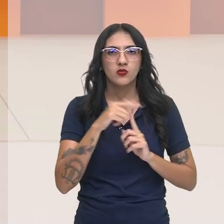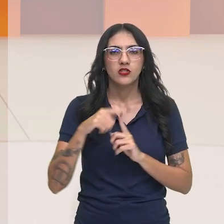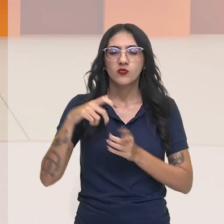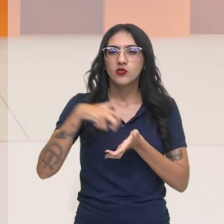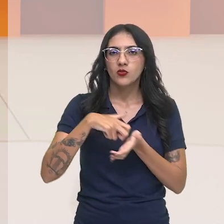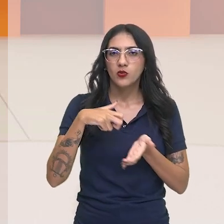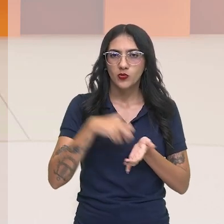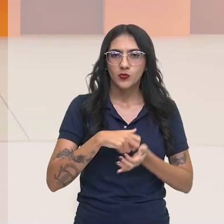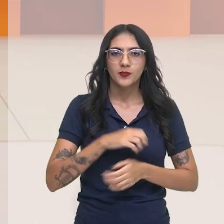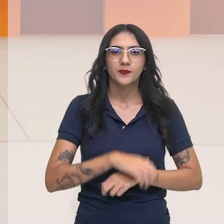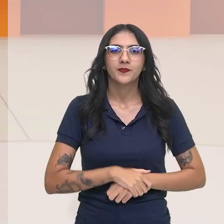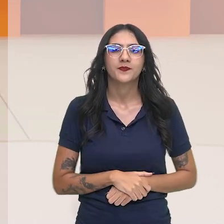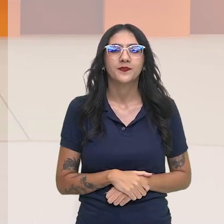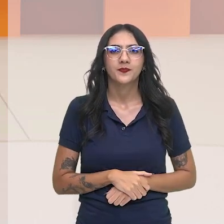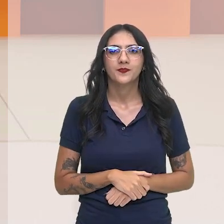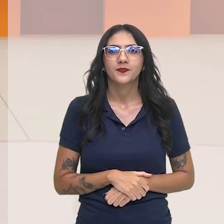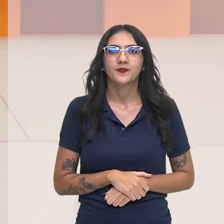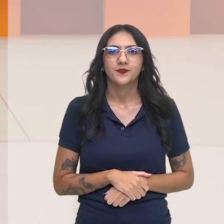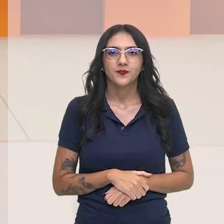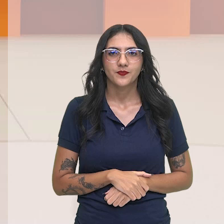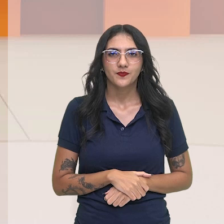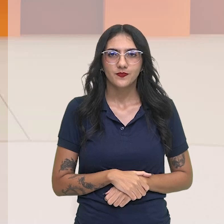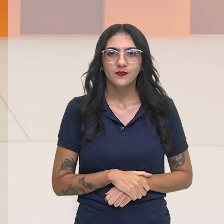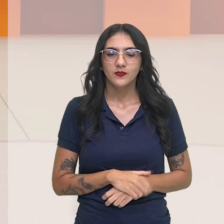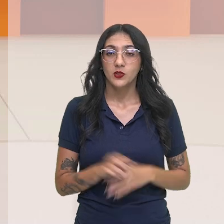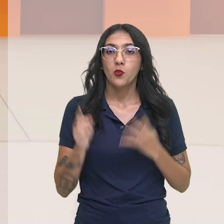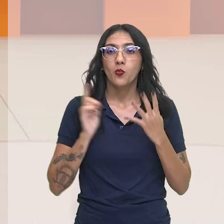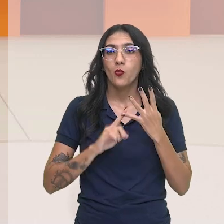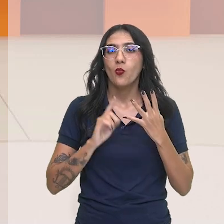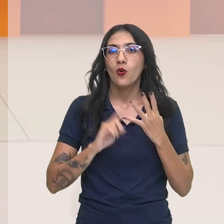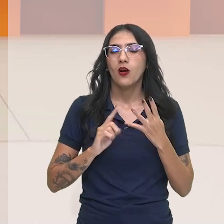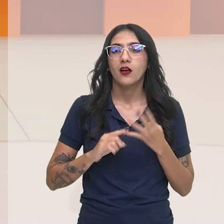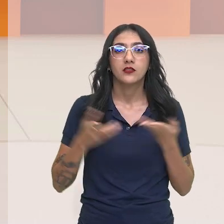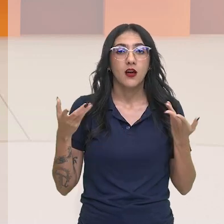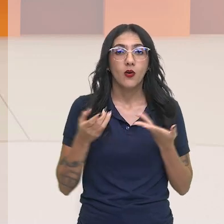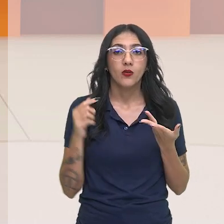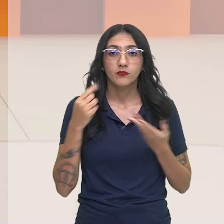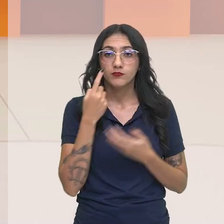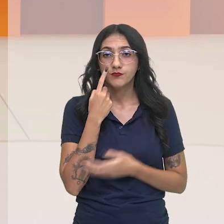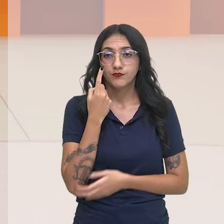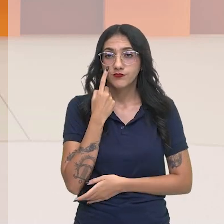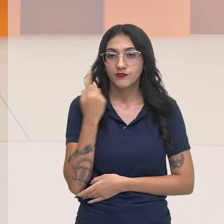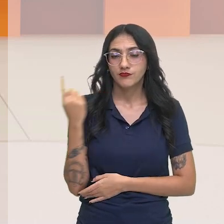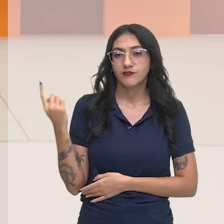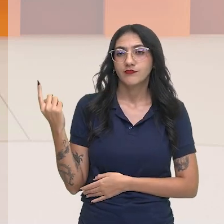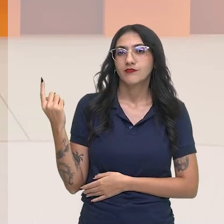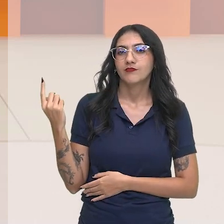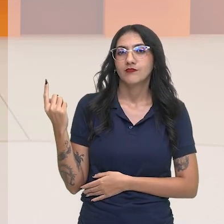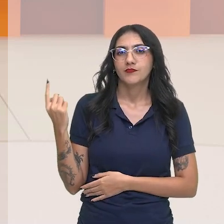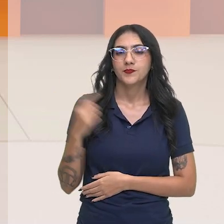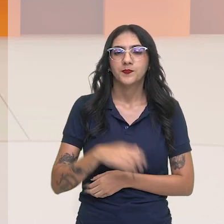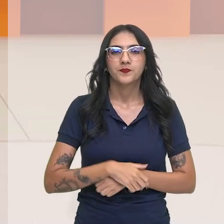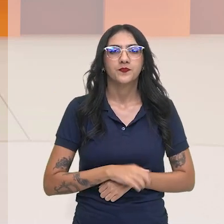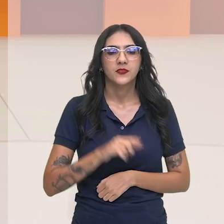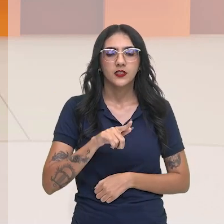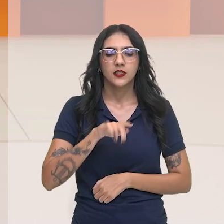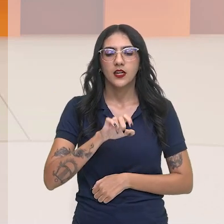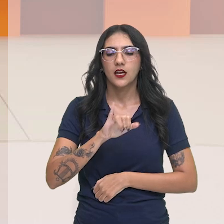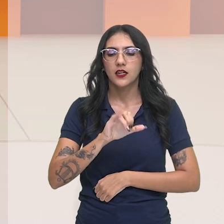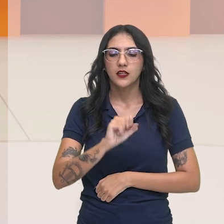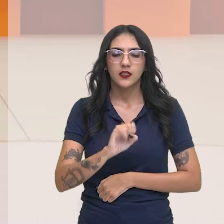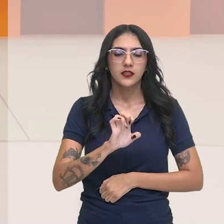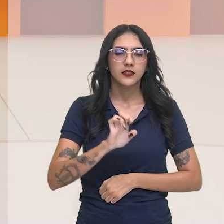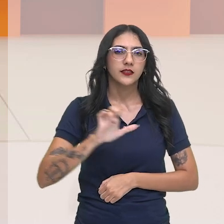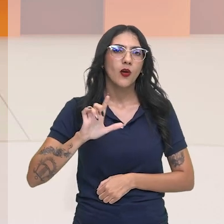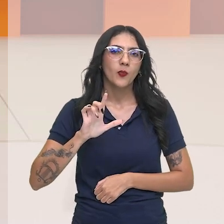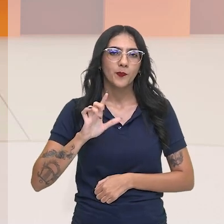do Garrastazu Médici. O próximo governo que vamos elencar aqui vai ser o do Ernesto Geisel.